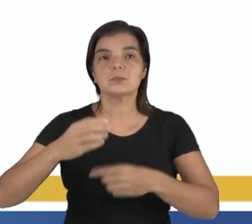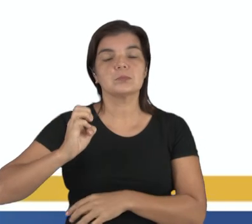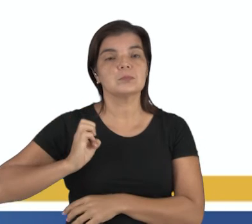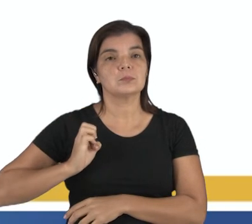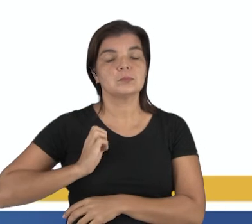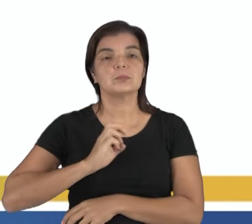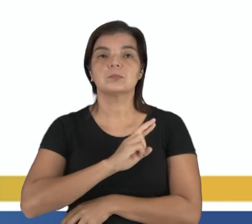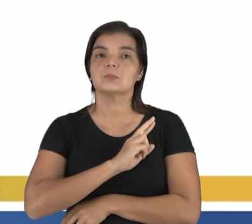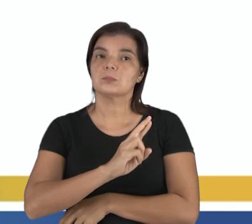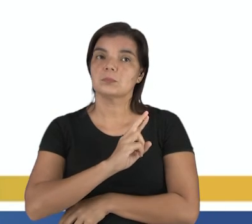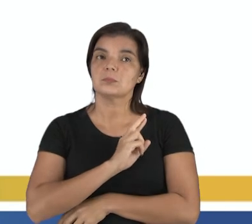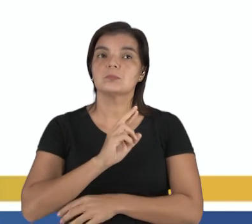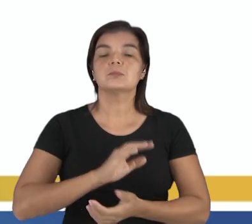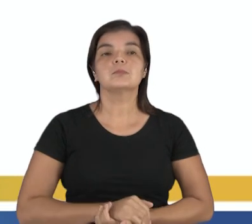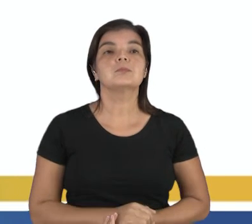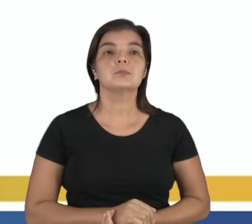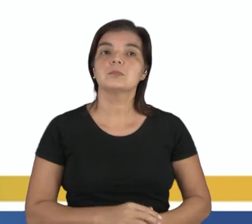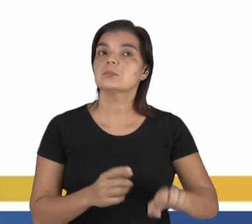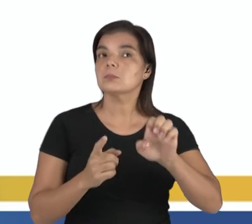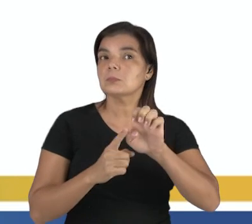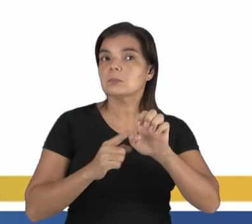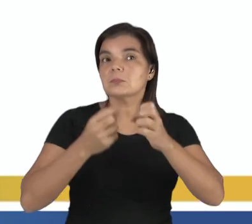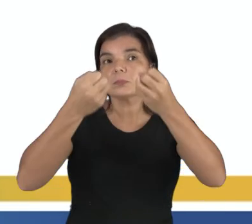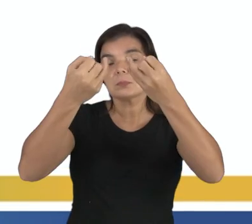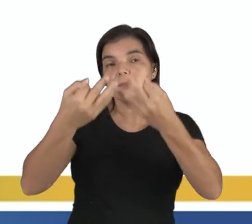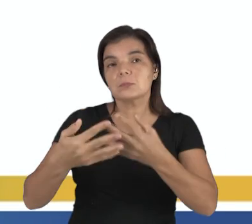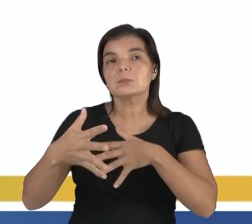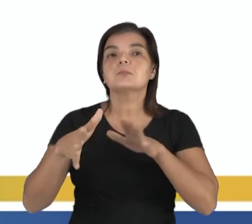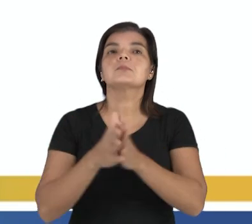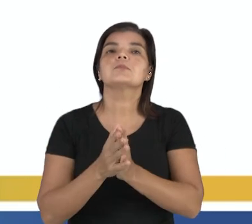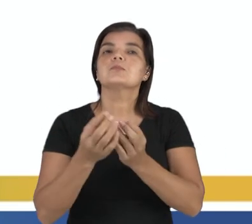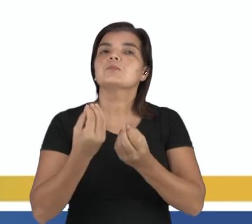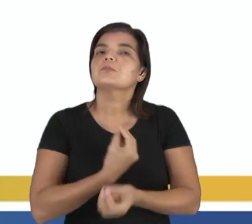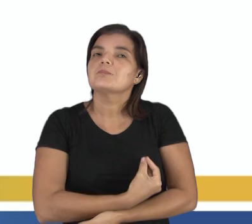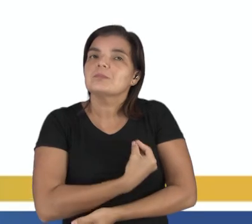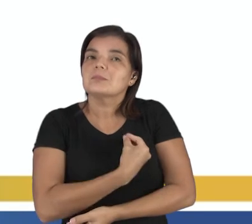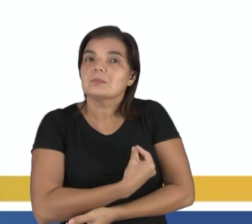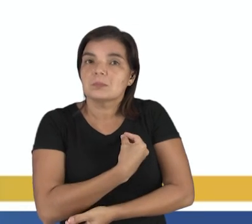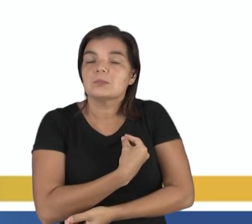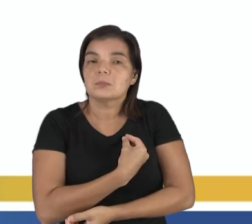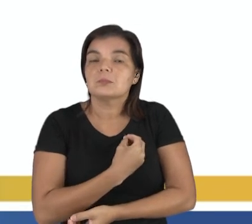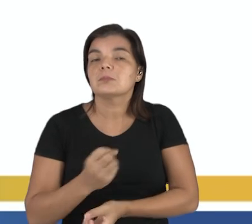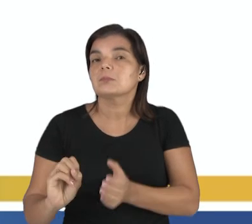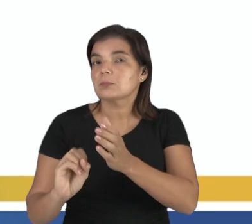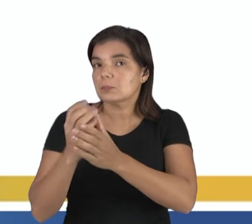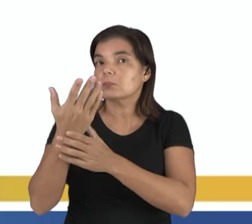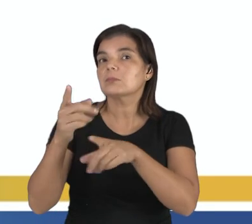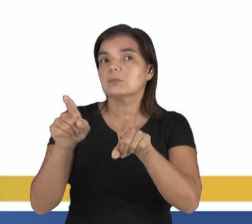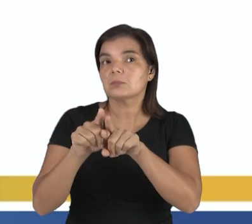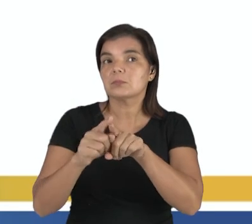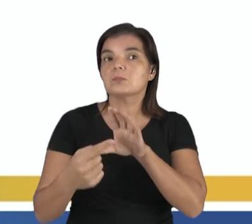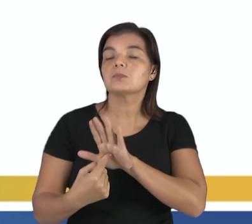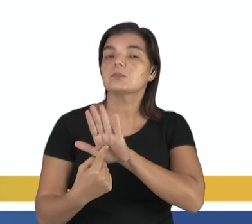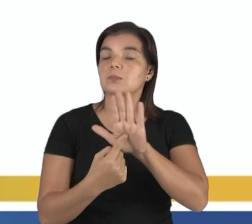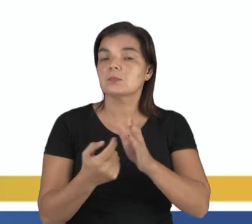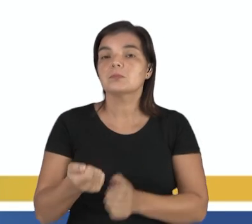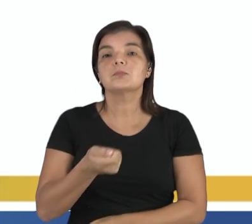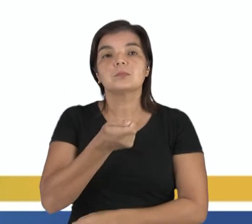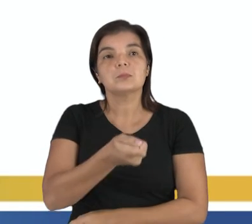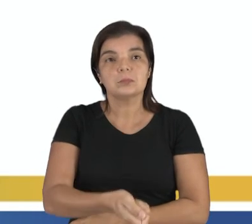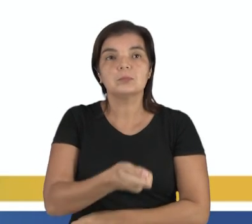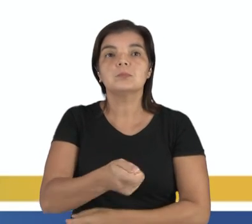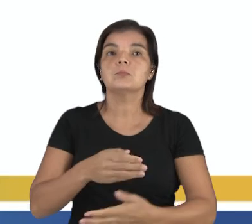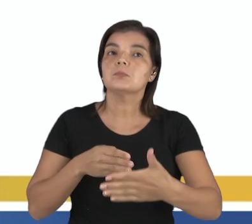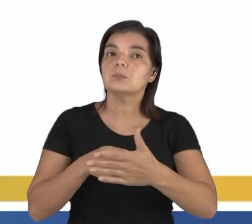os discursos éticos e religiosos. E explicar a dinâmica presente entre os fenômenos